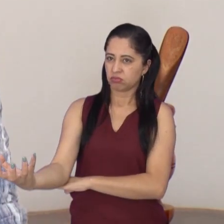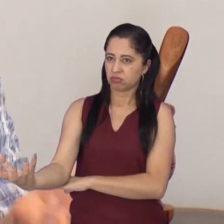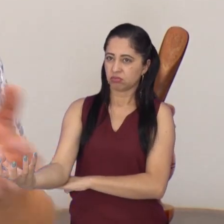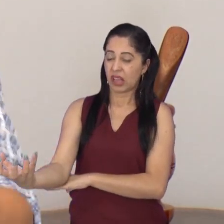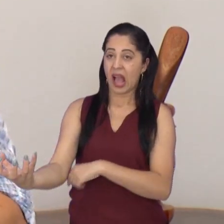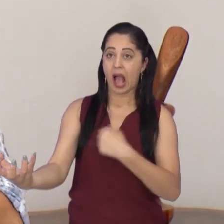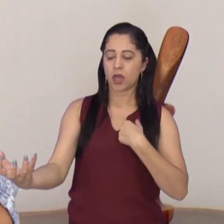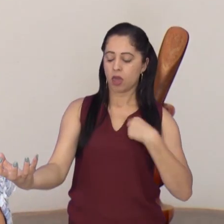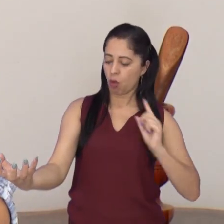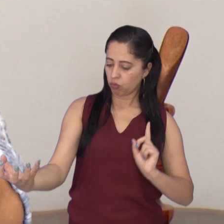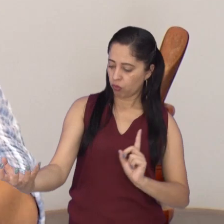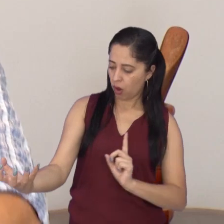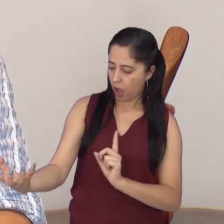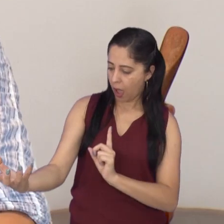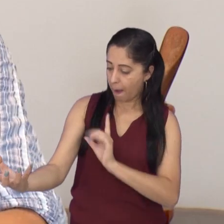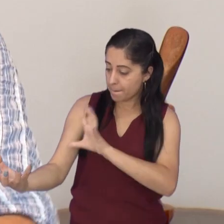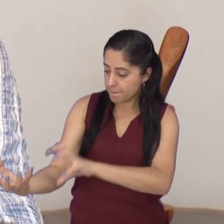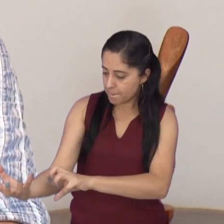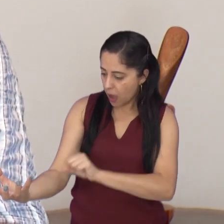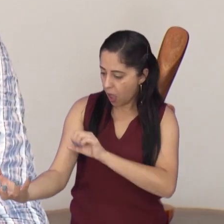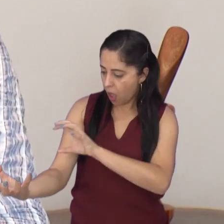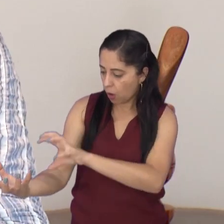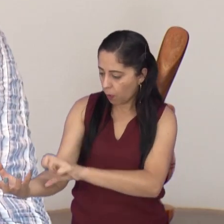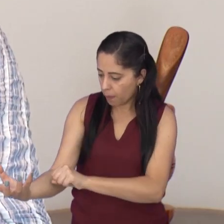ser trituradas,